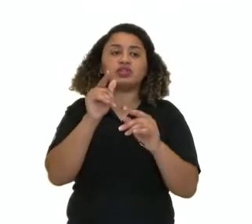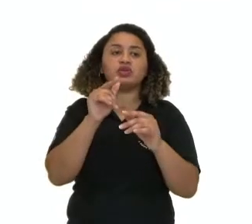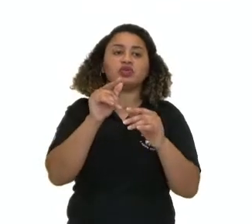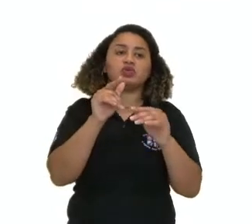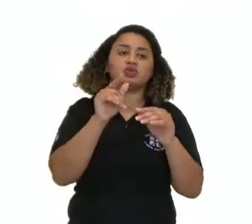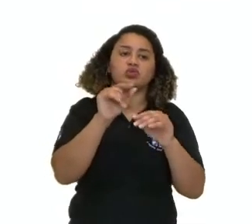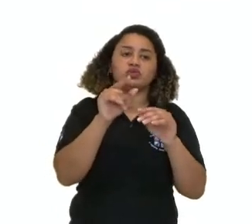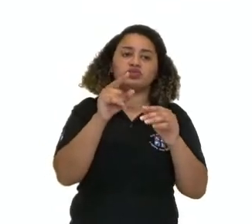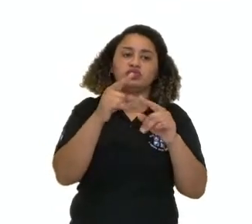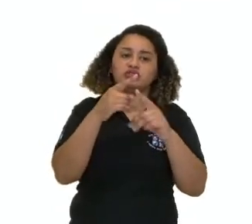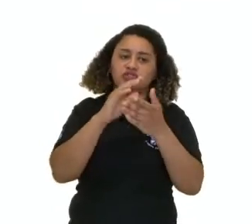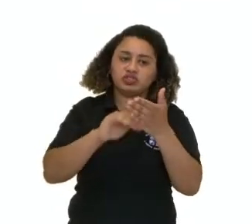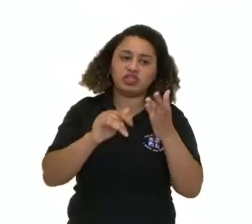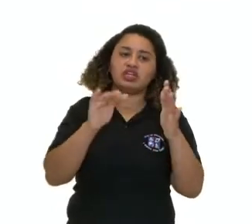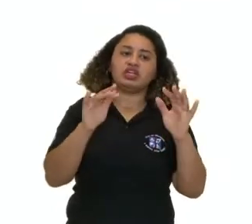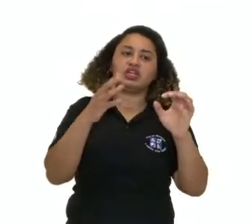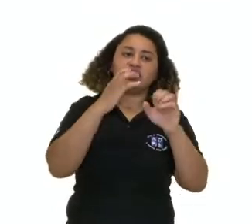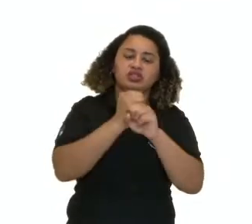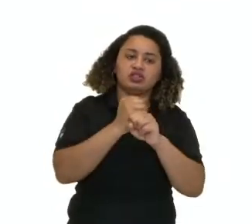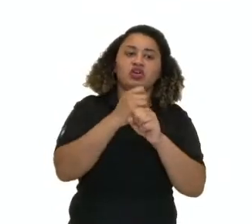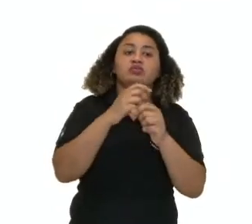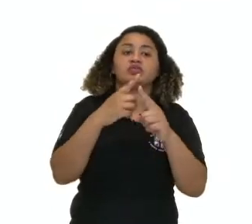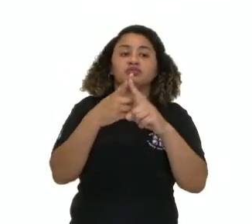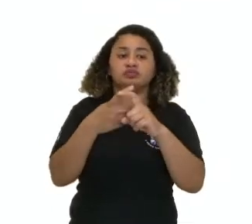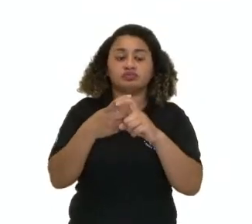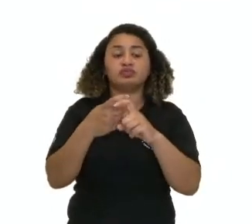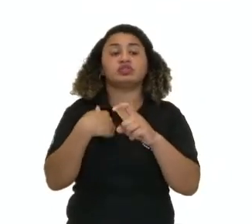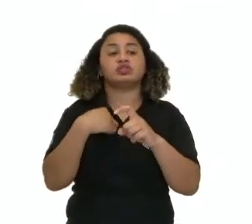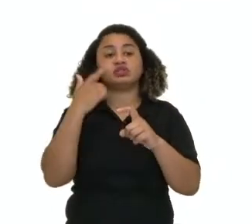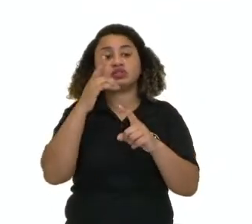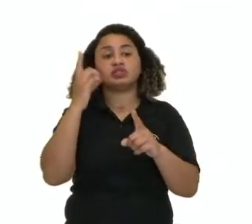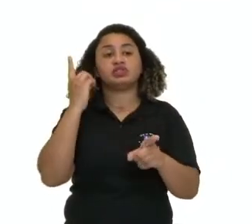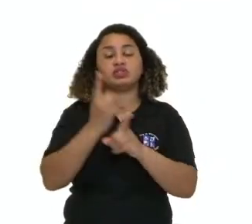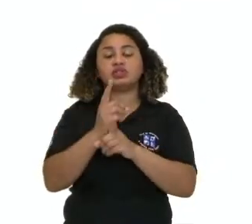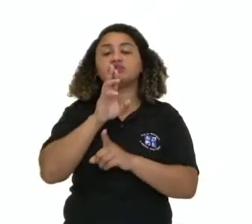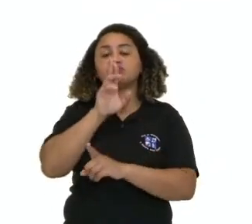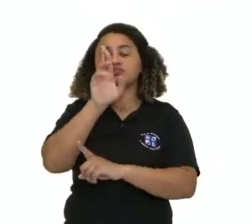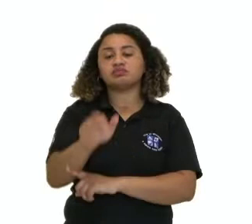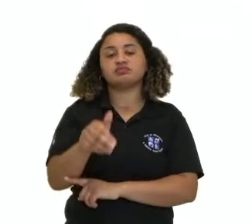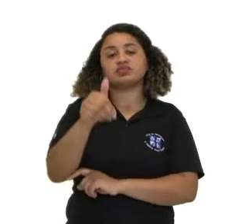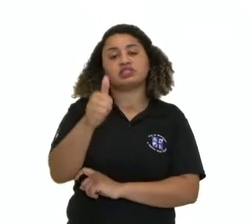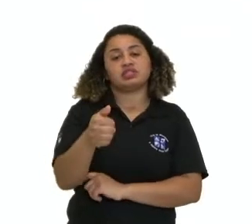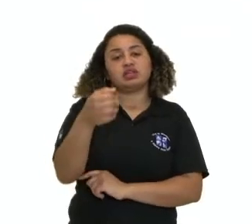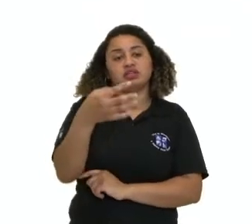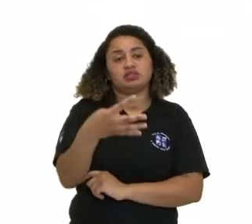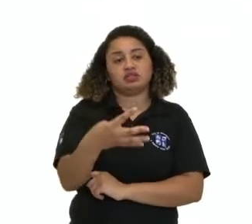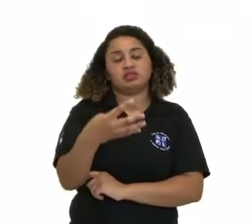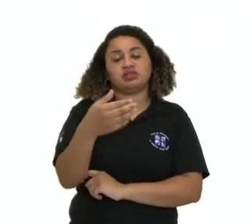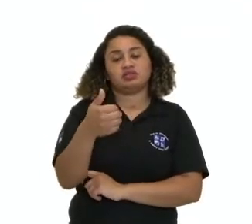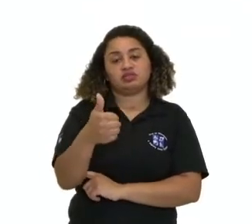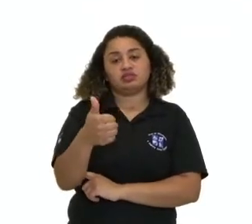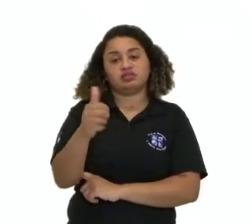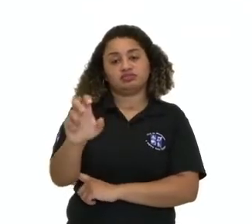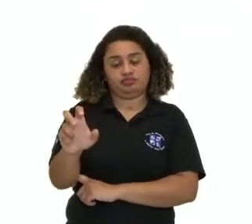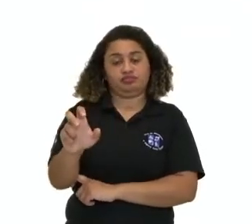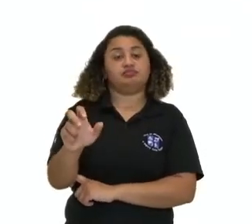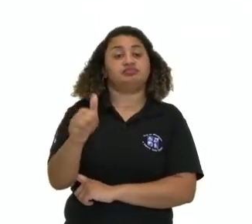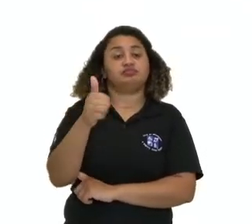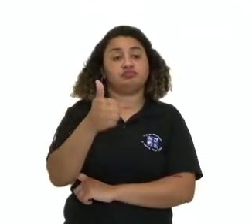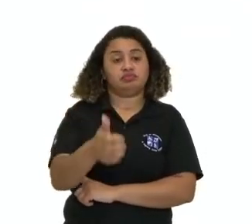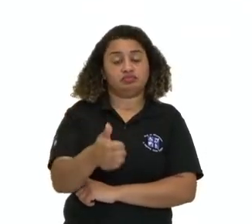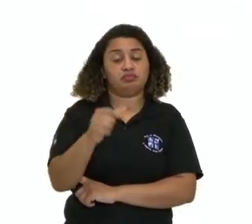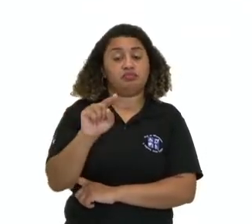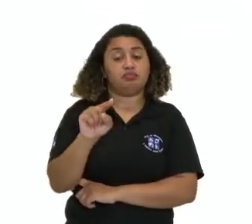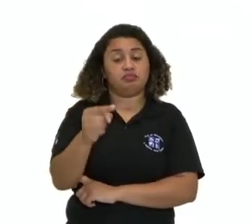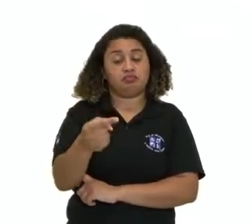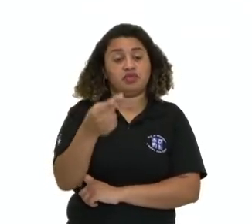143, multiplicado pela razão. Realizando os cálculos, chegamos na conclusão que a última parcela, eu vou